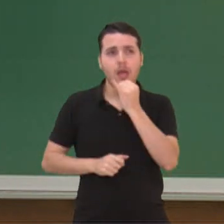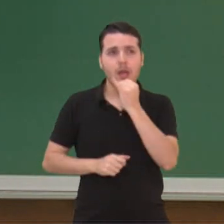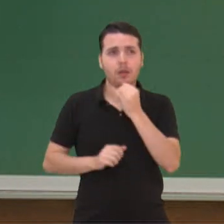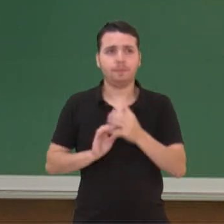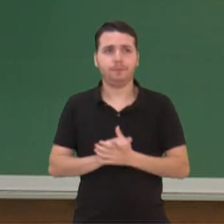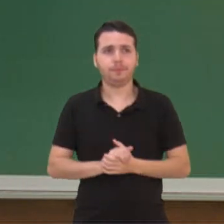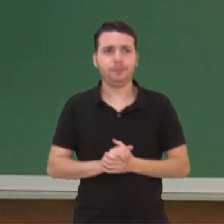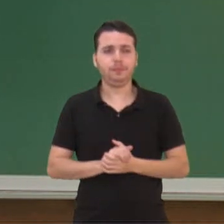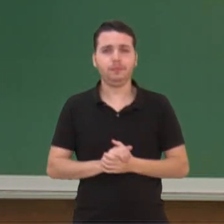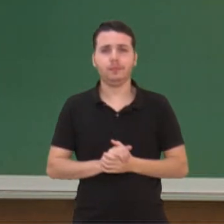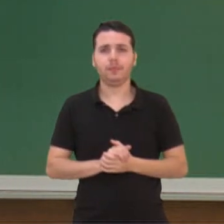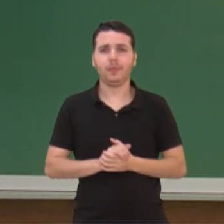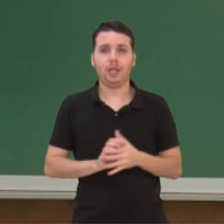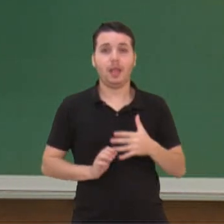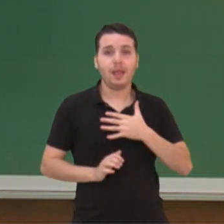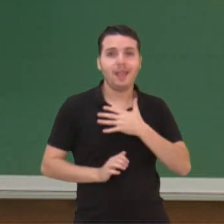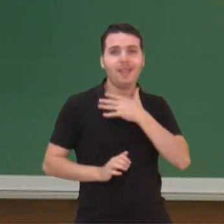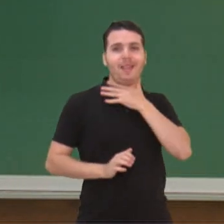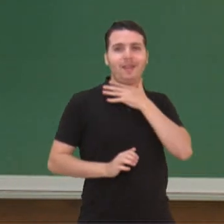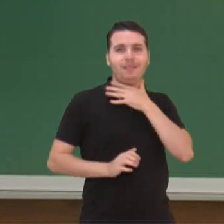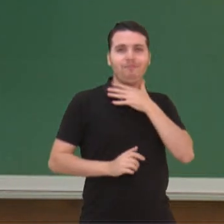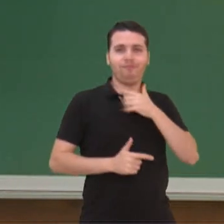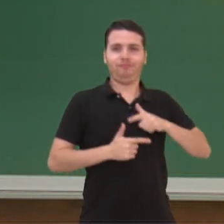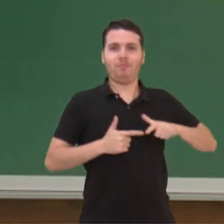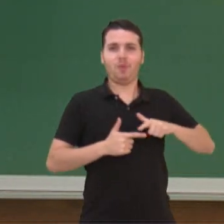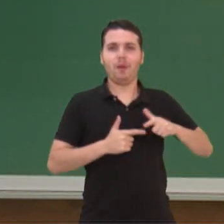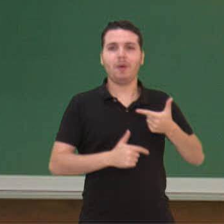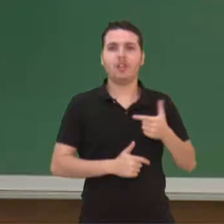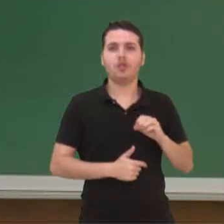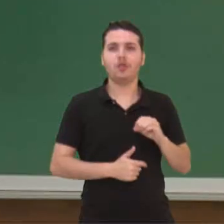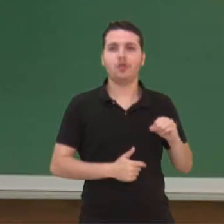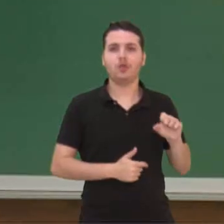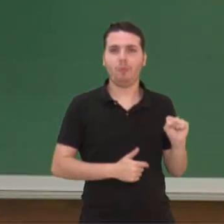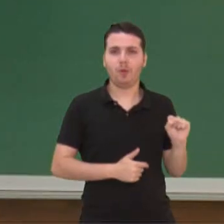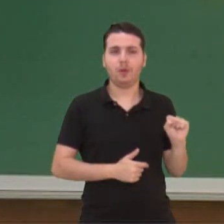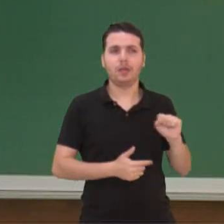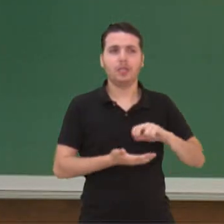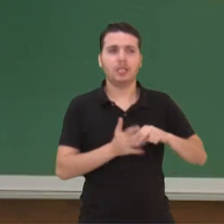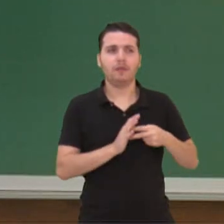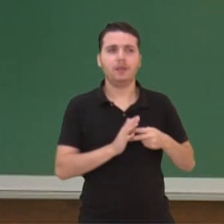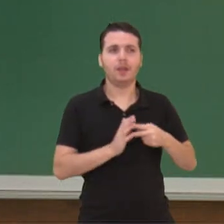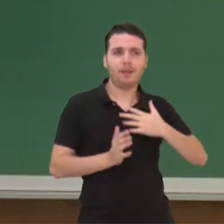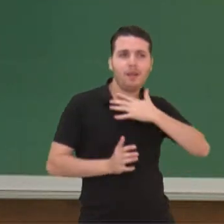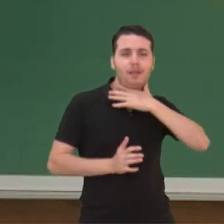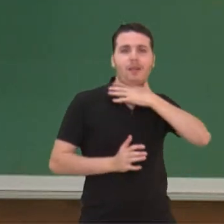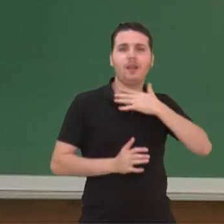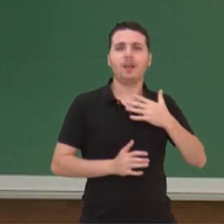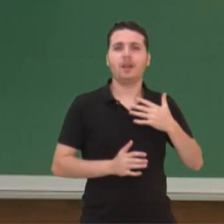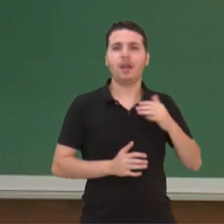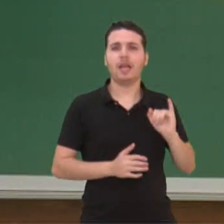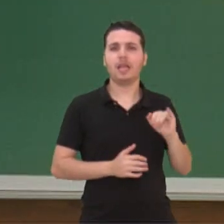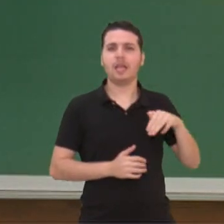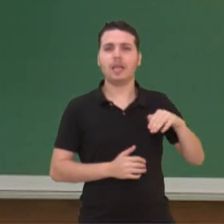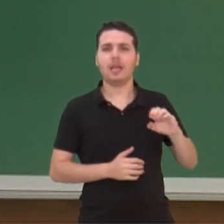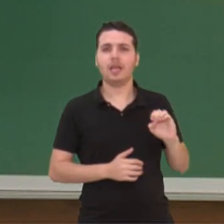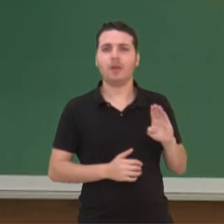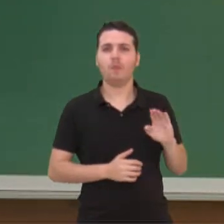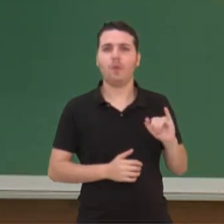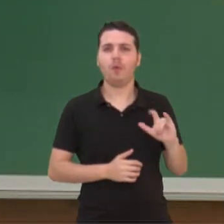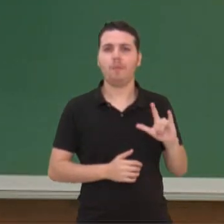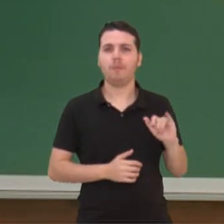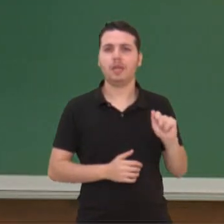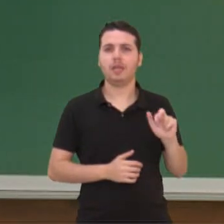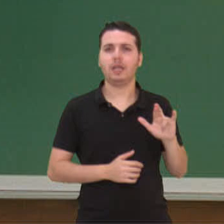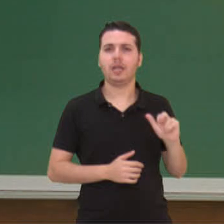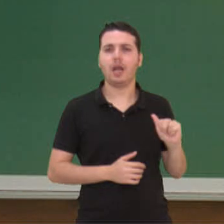a crise de 2008, né, que foi chamada aí da crise imobiliária, bolha imobiliária. Então, o que foi